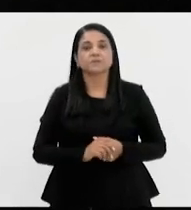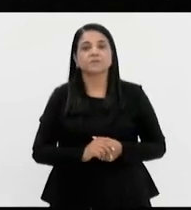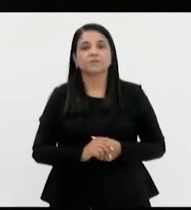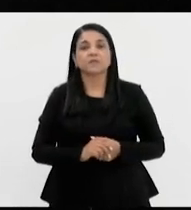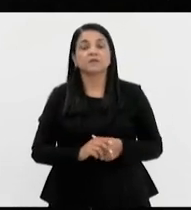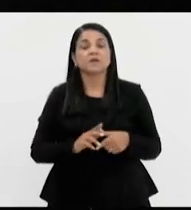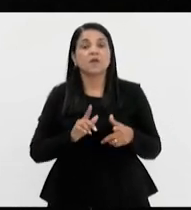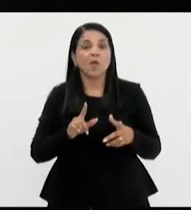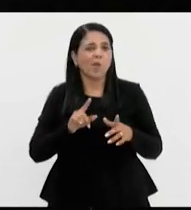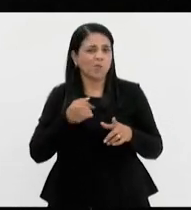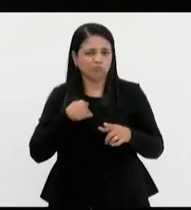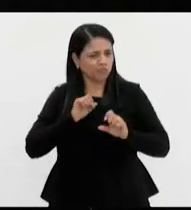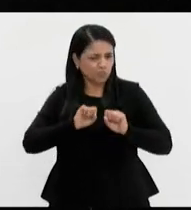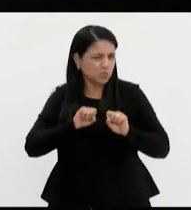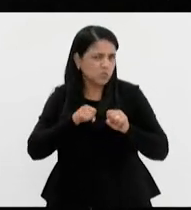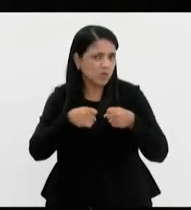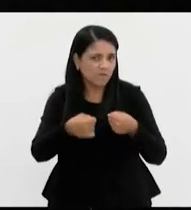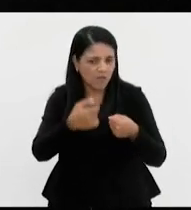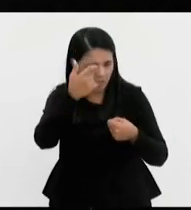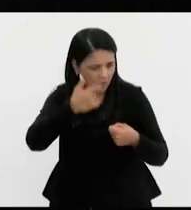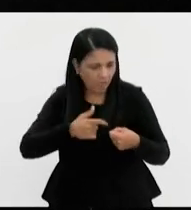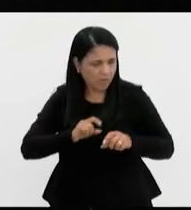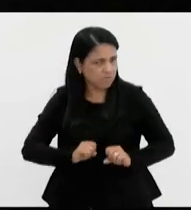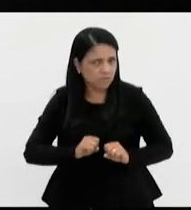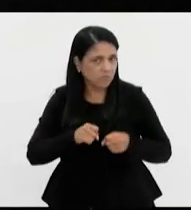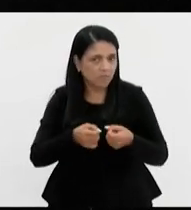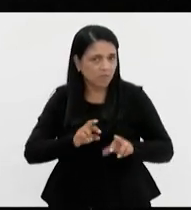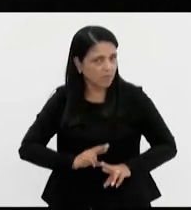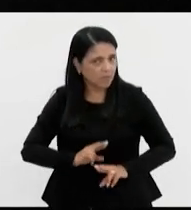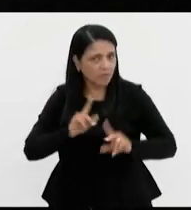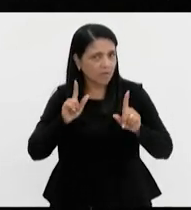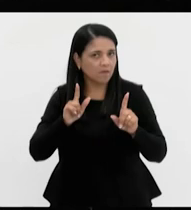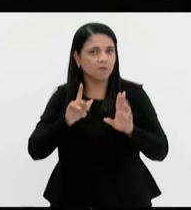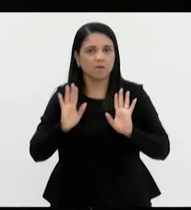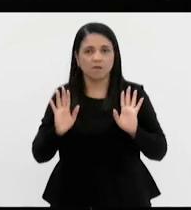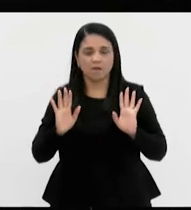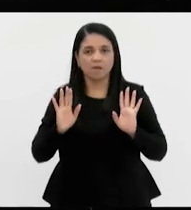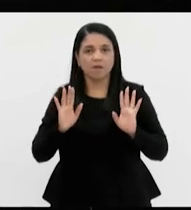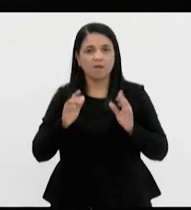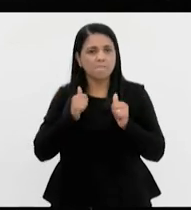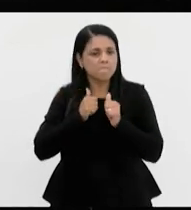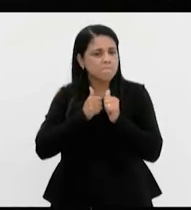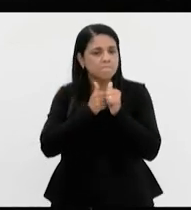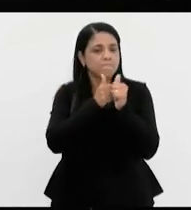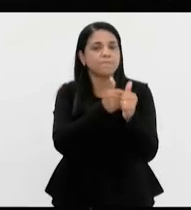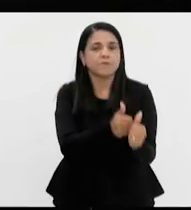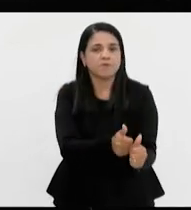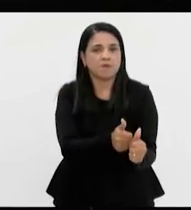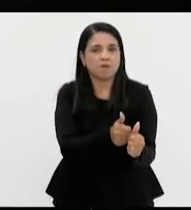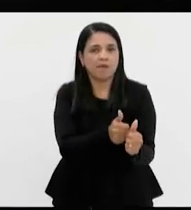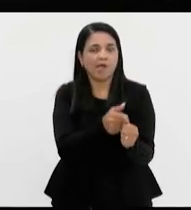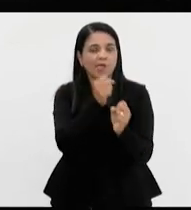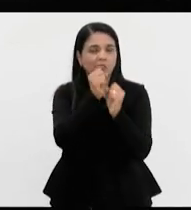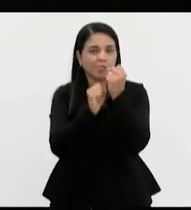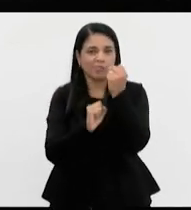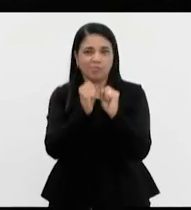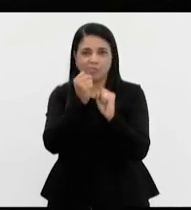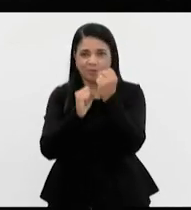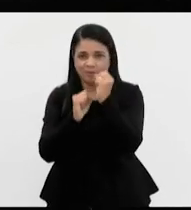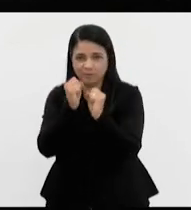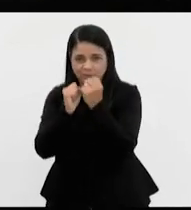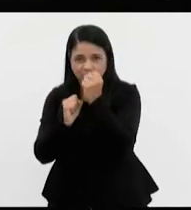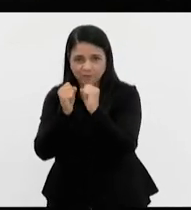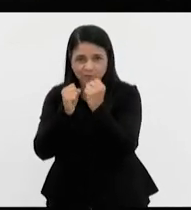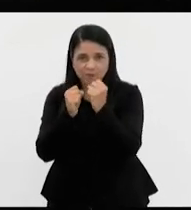não defendo aqui algum tipo de perseguição à indústria que receba ou